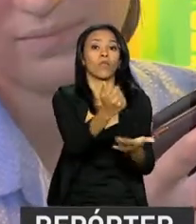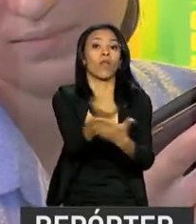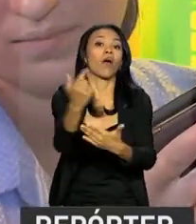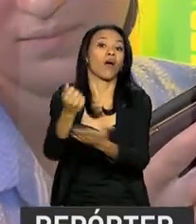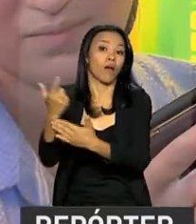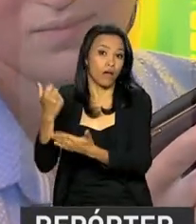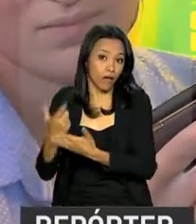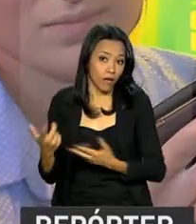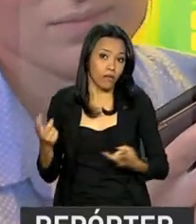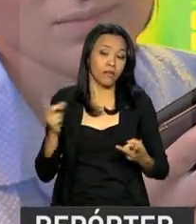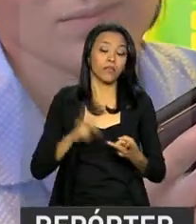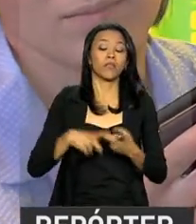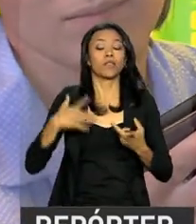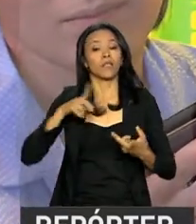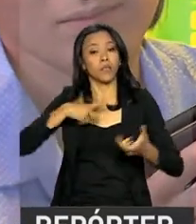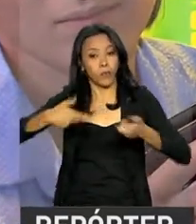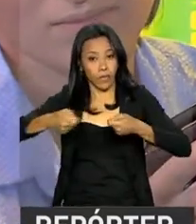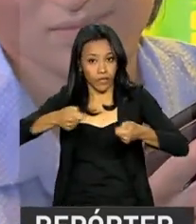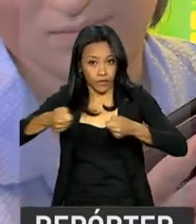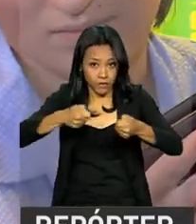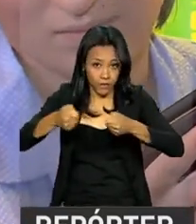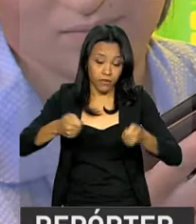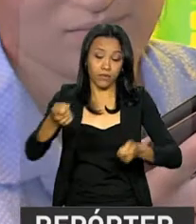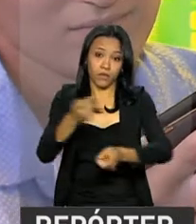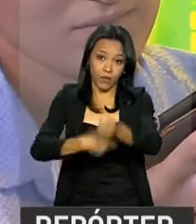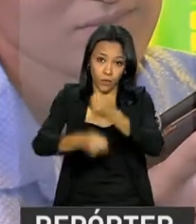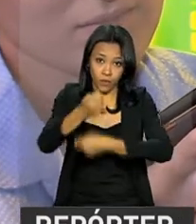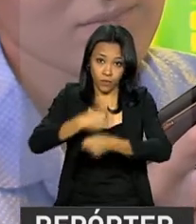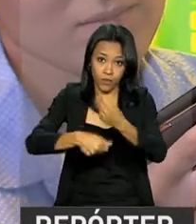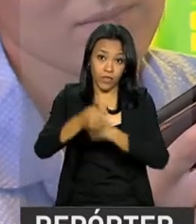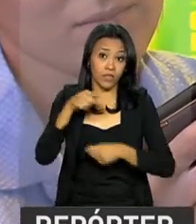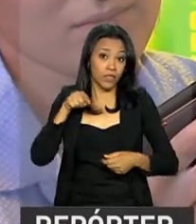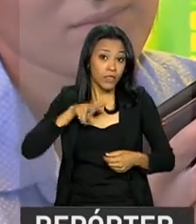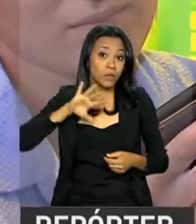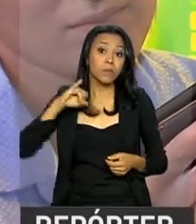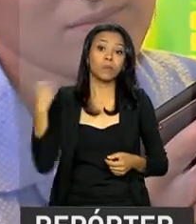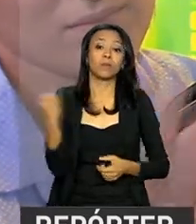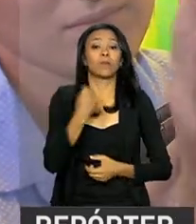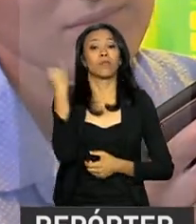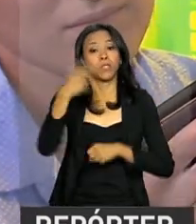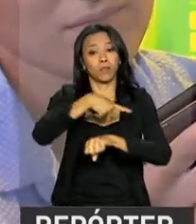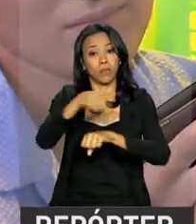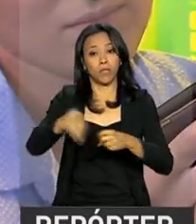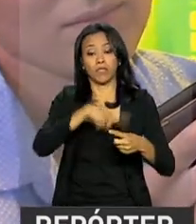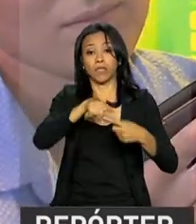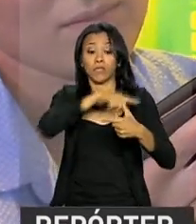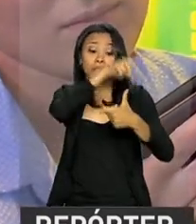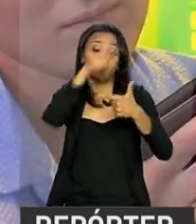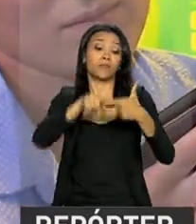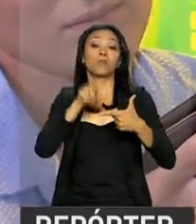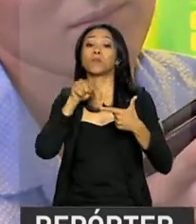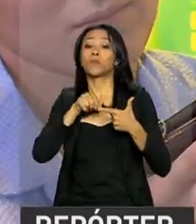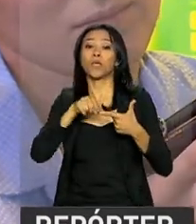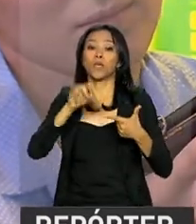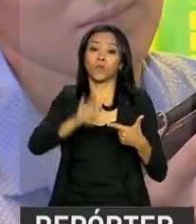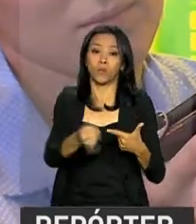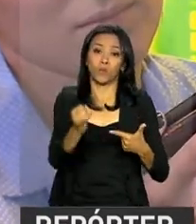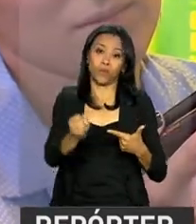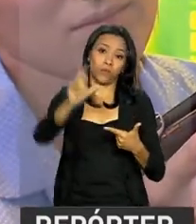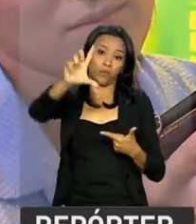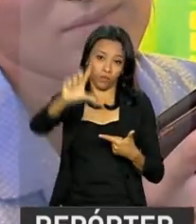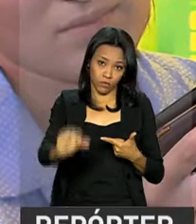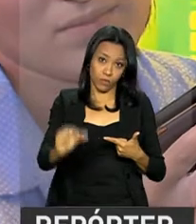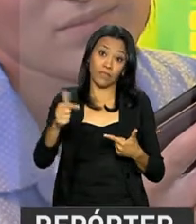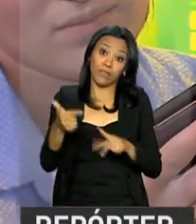aumentar a estabilidade da economia isto é muito importante que faz segundo permite que os juros caiam que